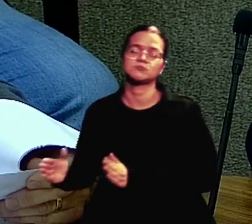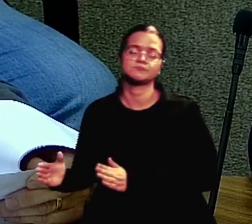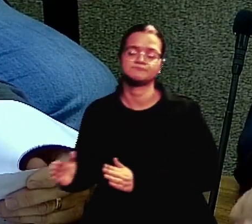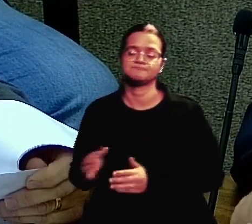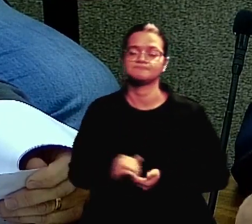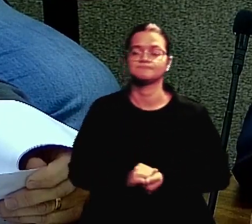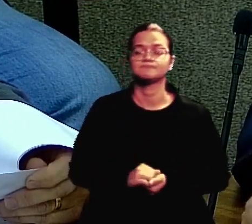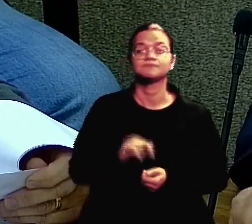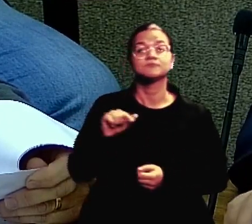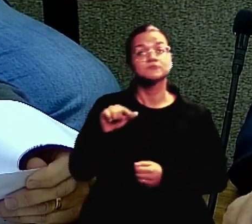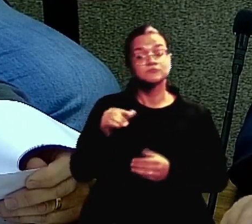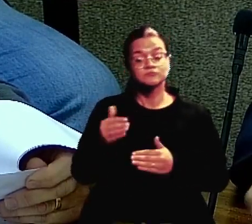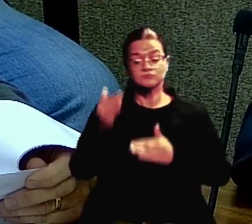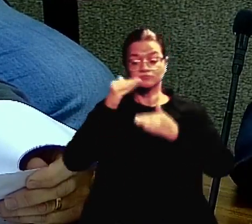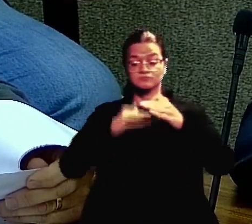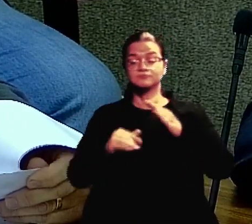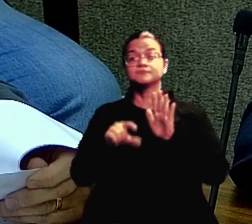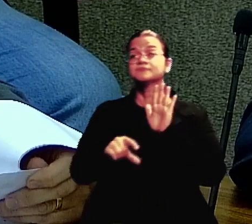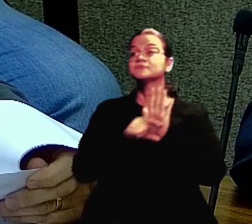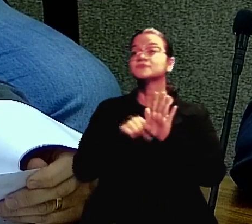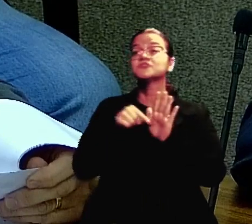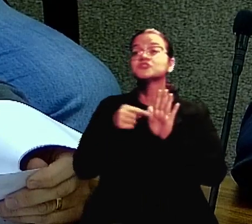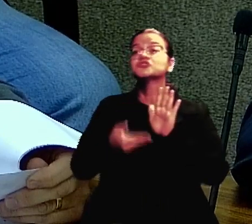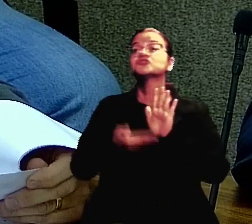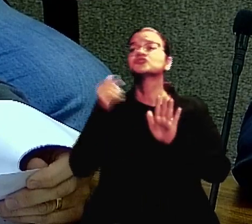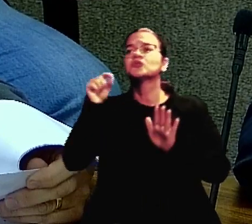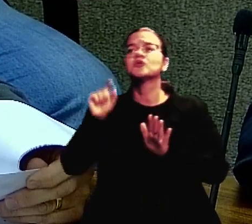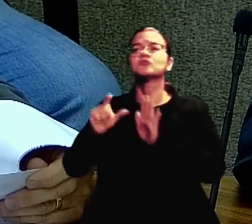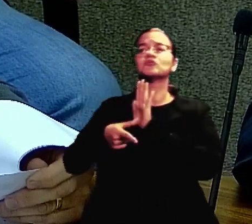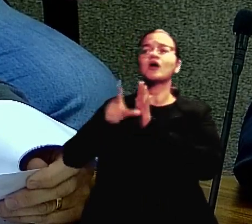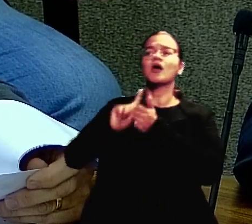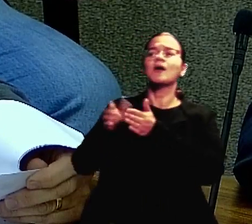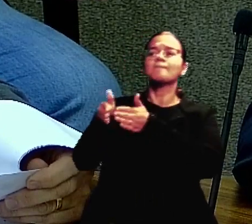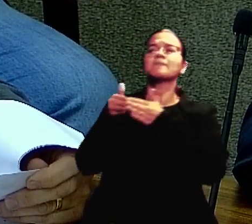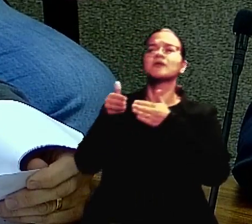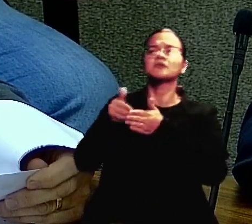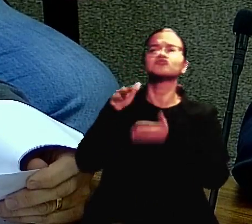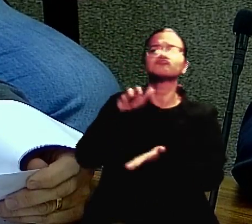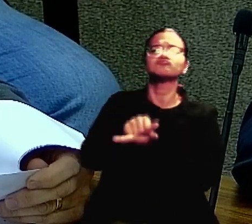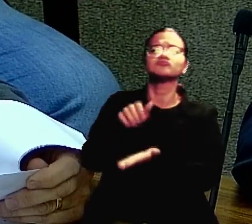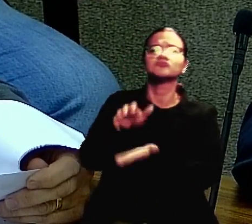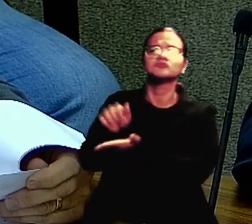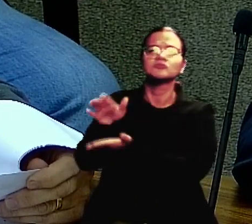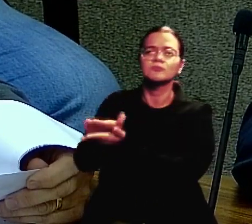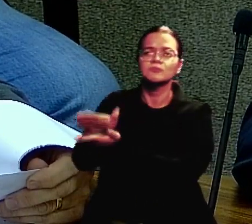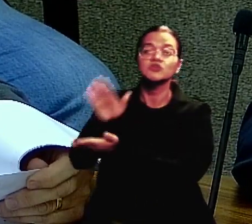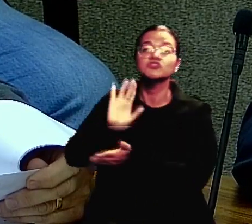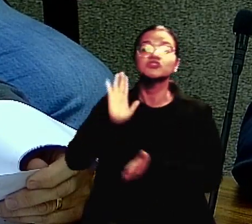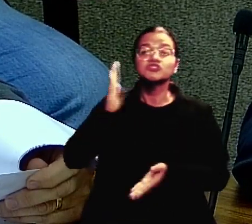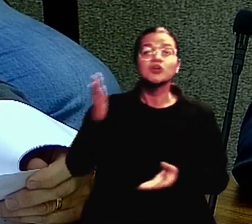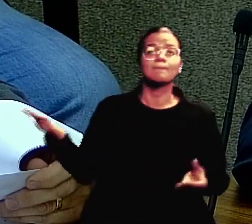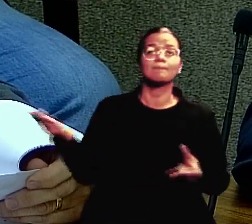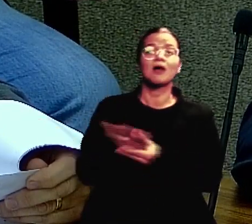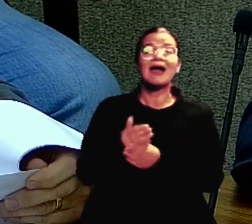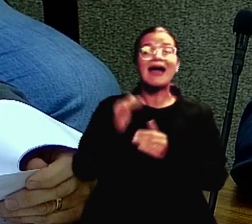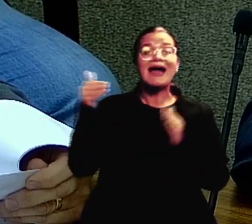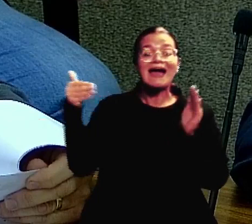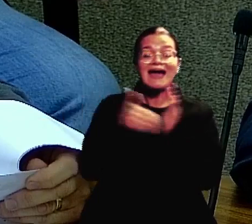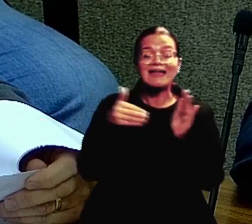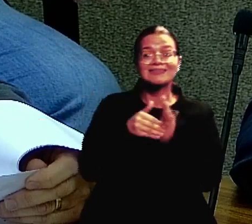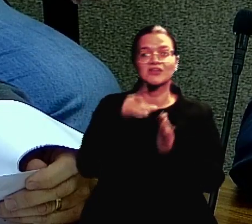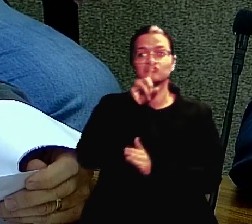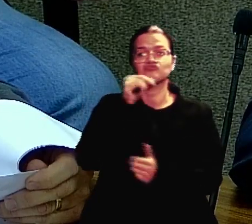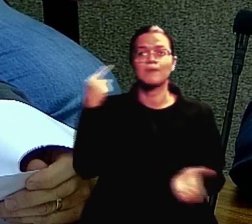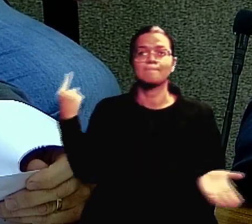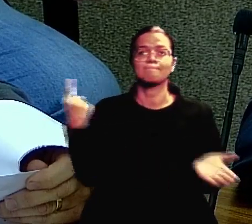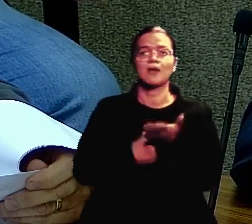vem. Ressalvados os requerimentos de permissão devidamente protocolados até a publicação